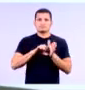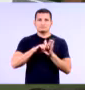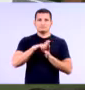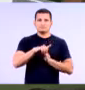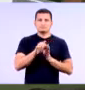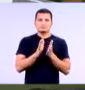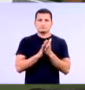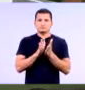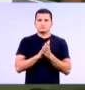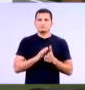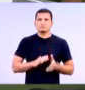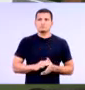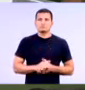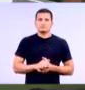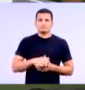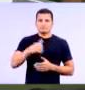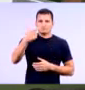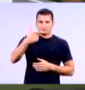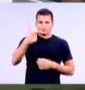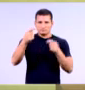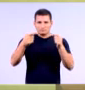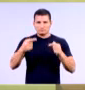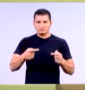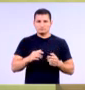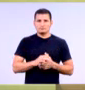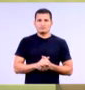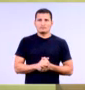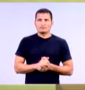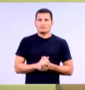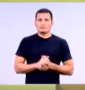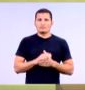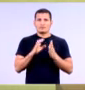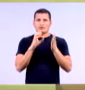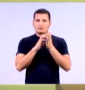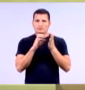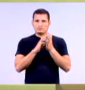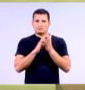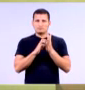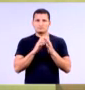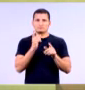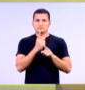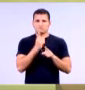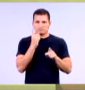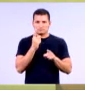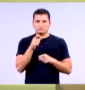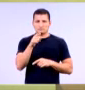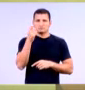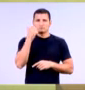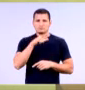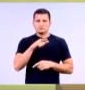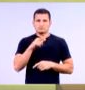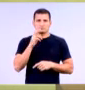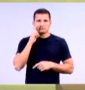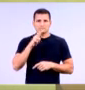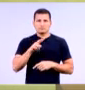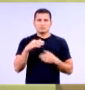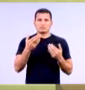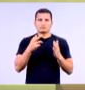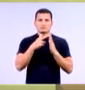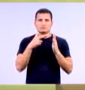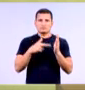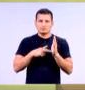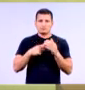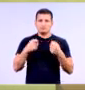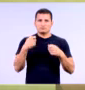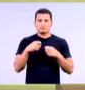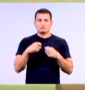parabéns. Vamos à segunda questão? Questão 2. Nas características identificadas, você consegue enxergar quais regras deveriam